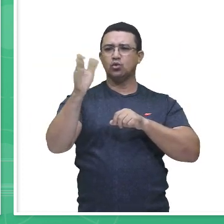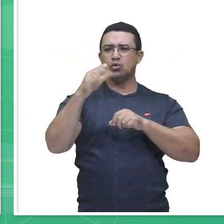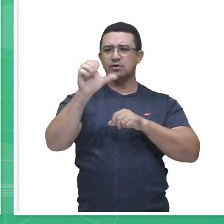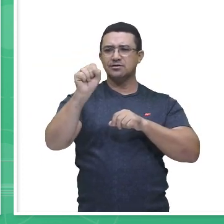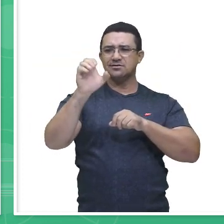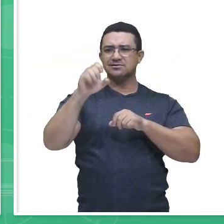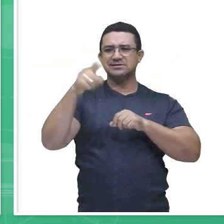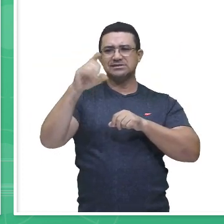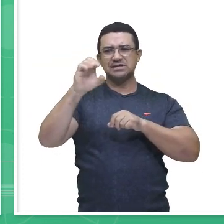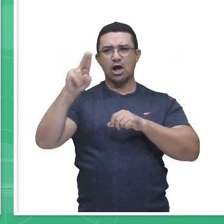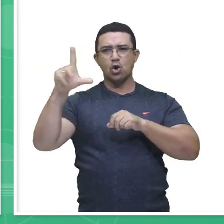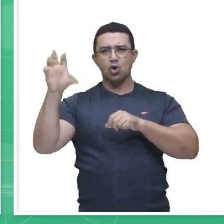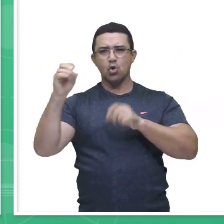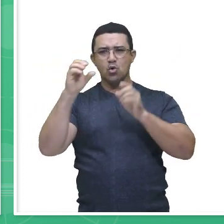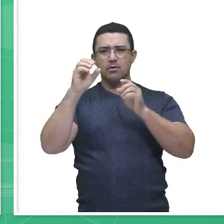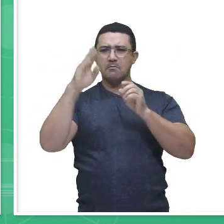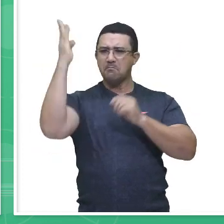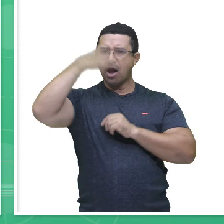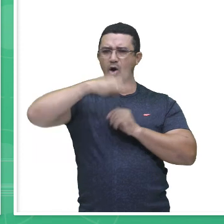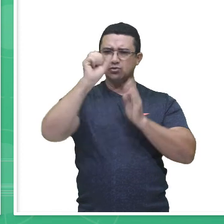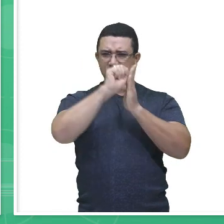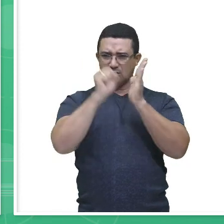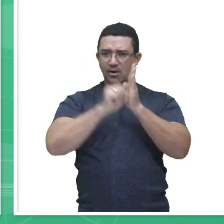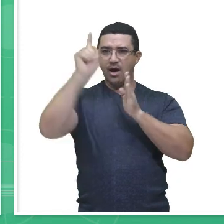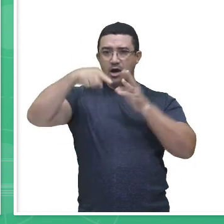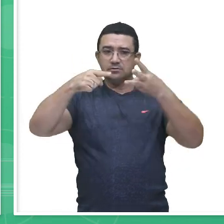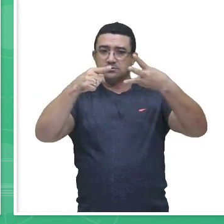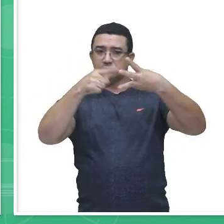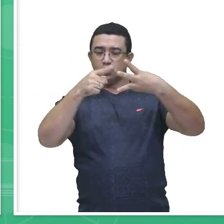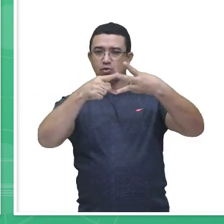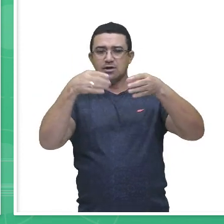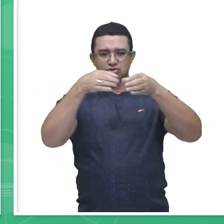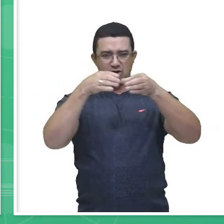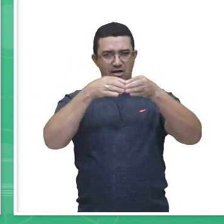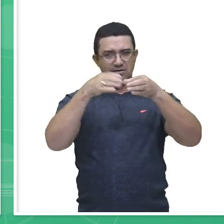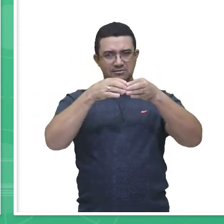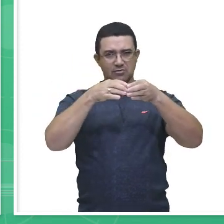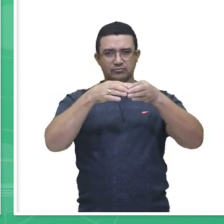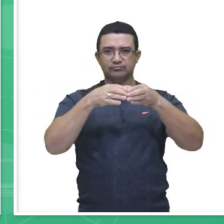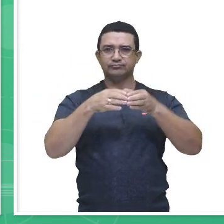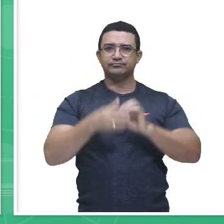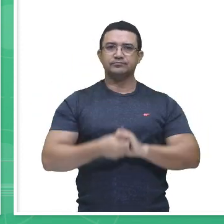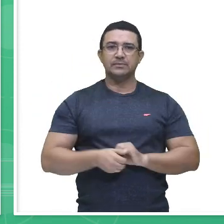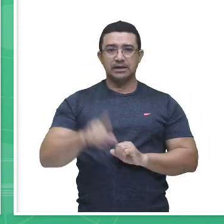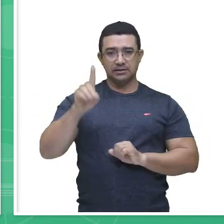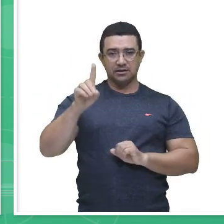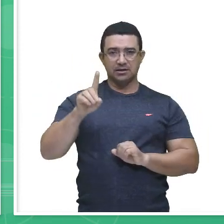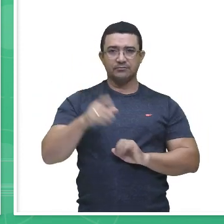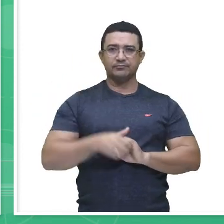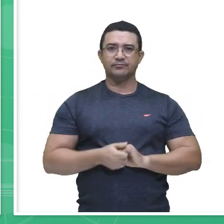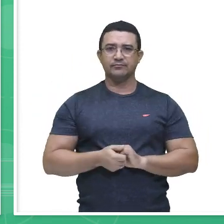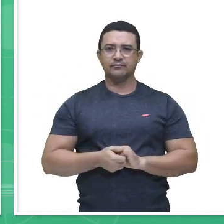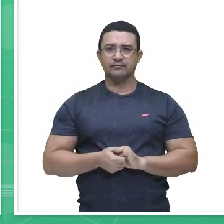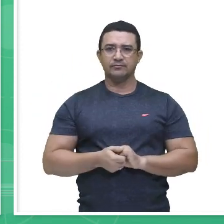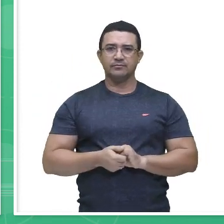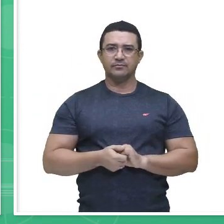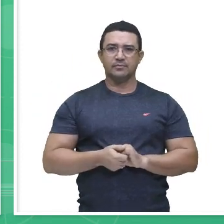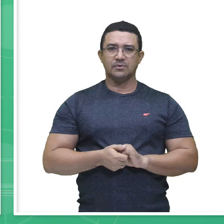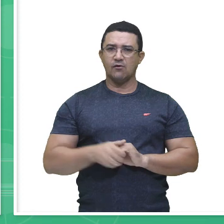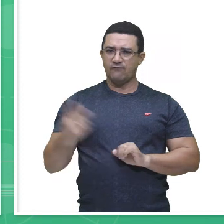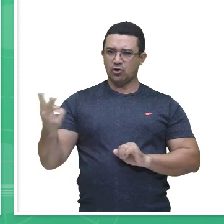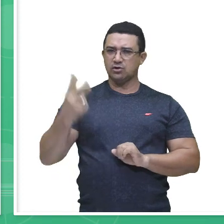é a segunda geração. Na letra D, transbordamento da expressão, valorização do índio como típico